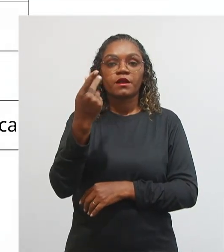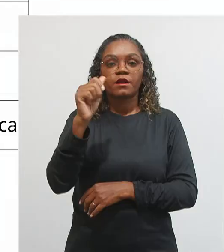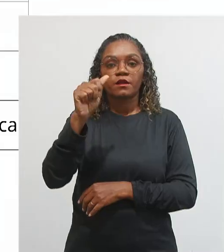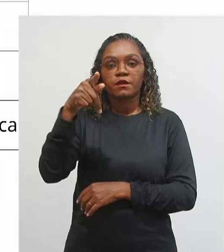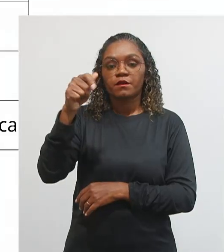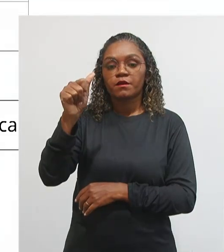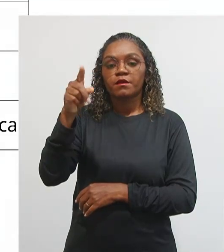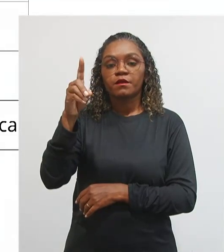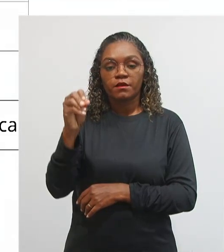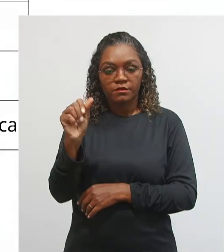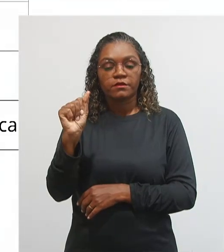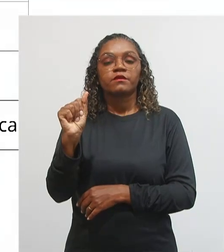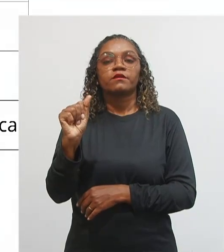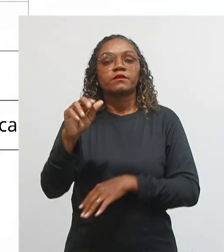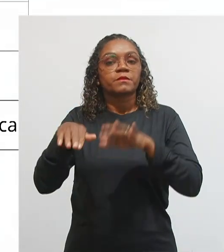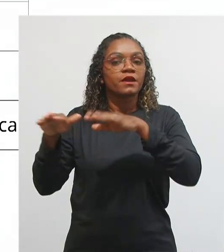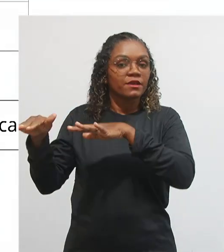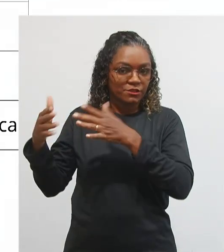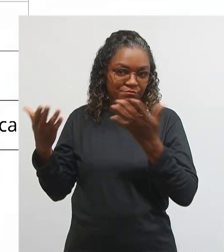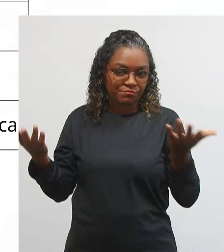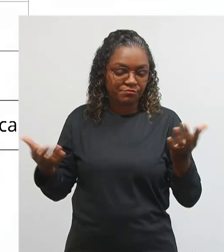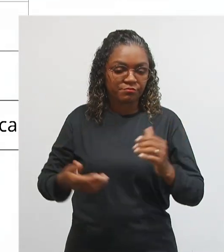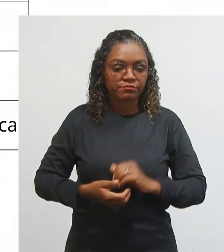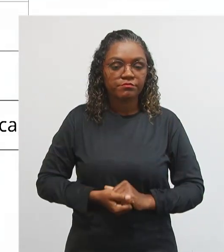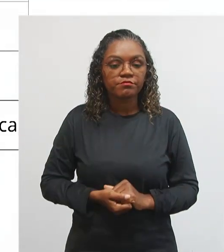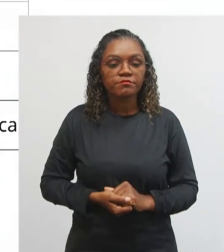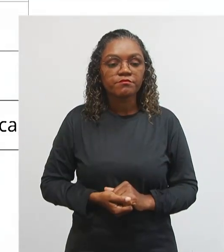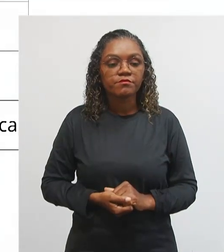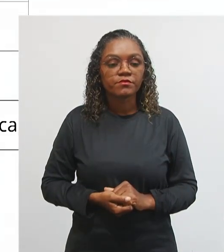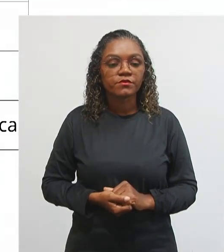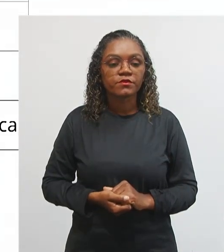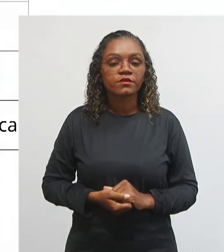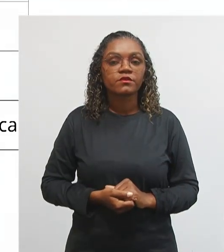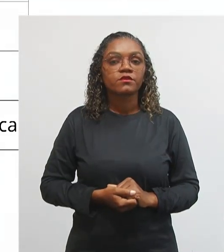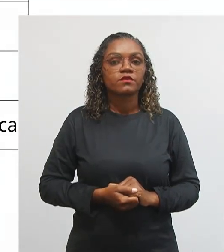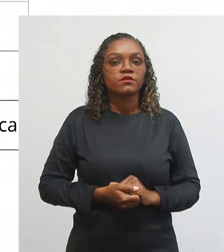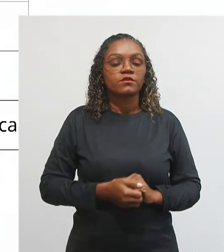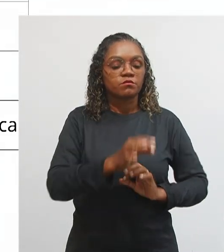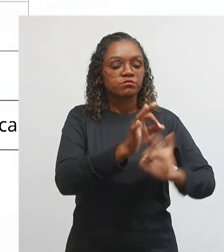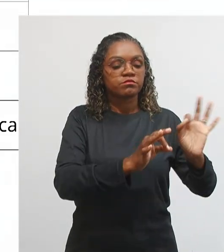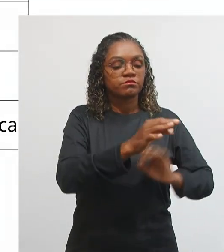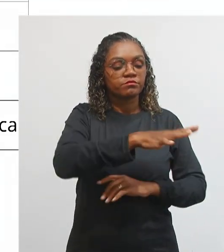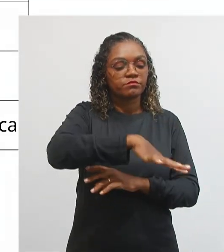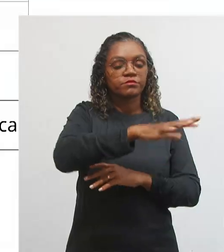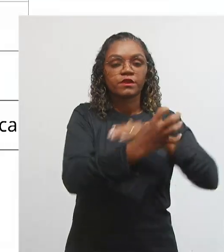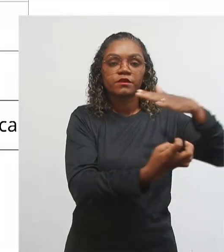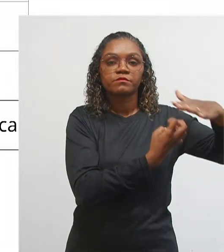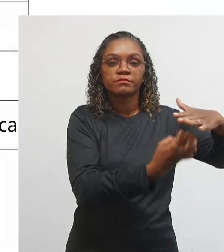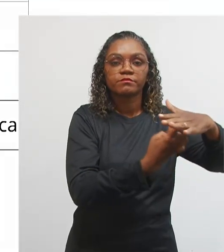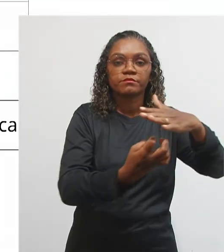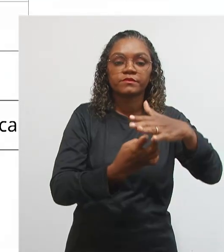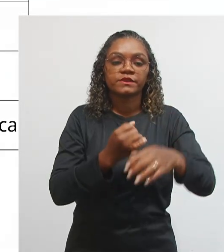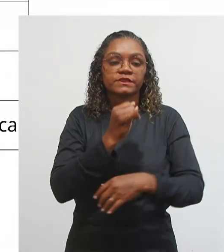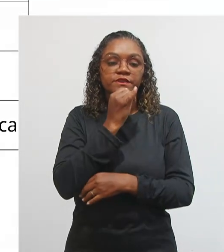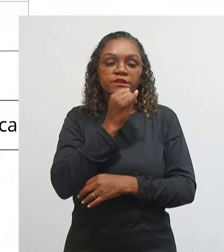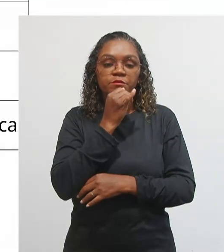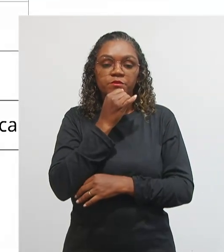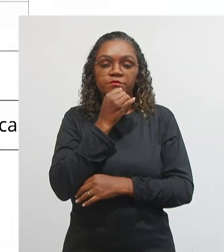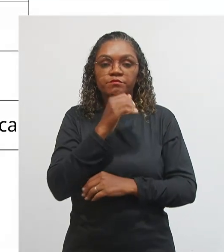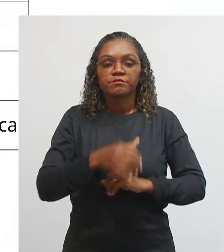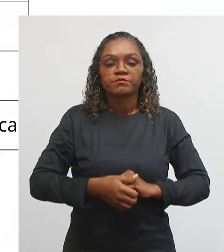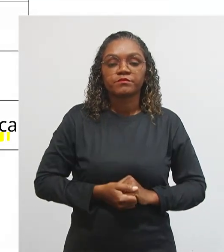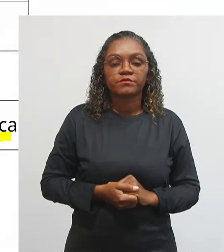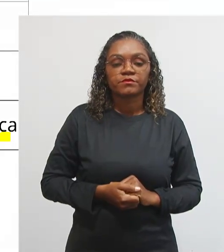é o local, né? Do quão interessante é ir lá. Organizações no setor privado, exemplo, Microsoft. Setor